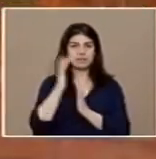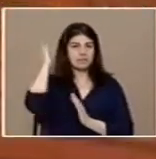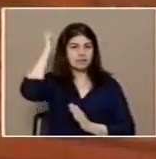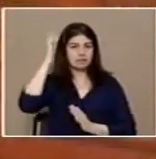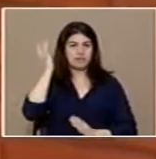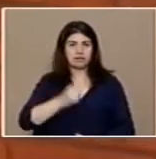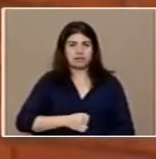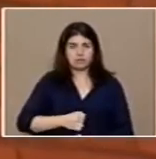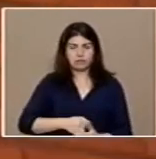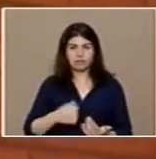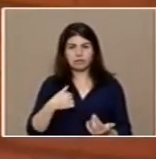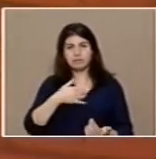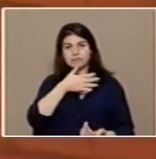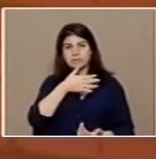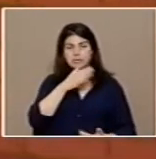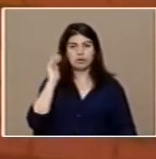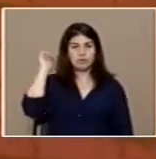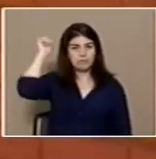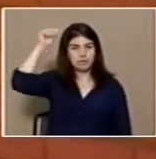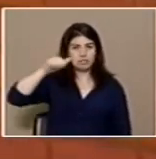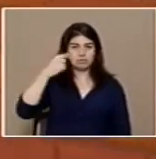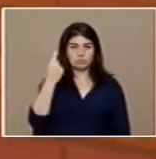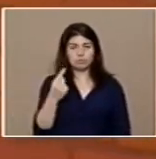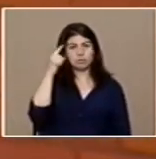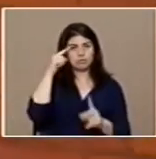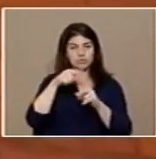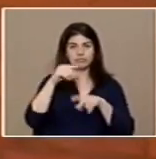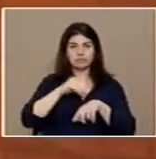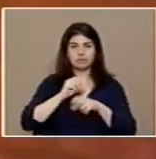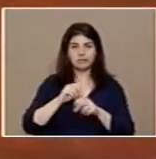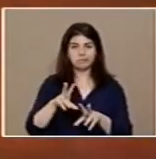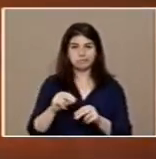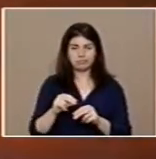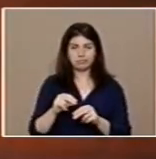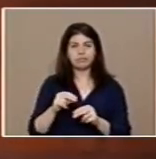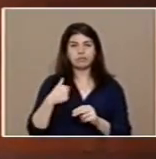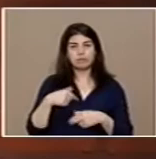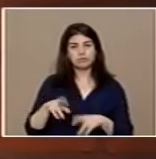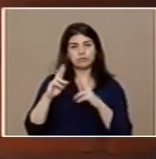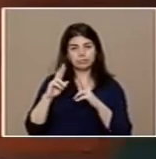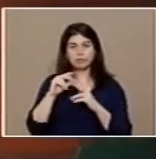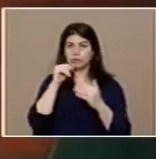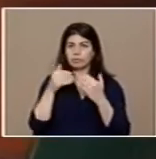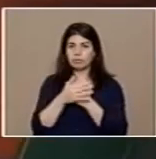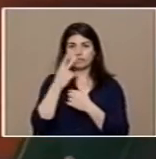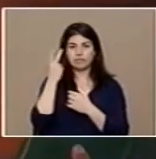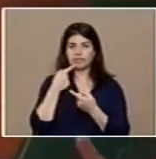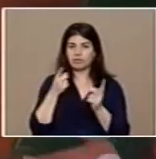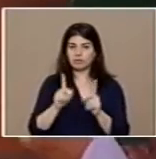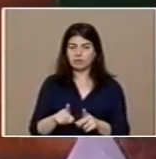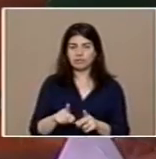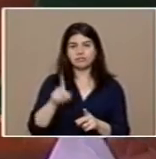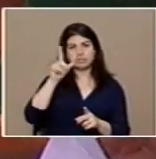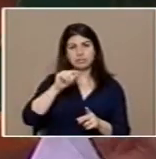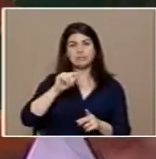Apostólica Professo um só batismo para a remissão dos pecados e espero a ressurreição dos Mortos EA vida